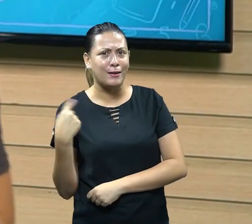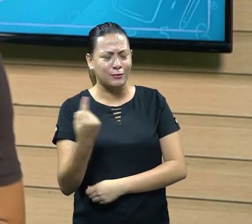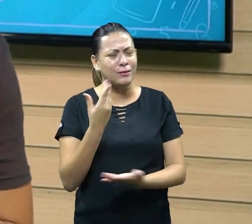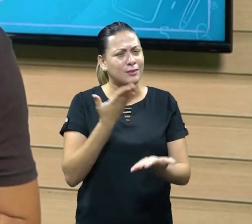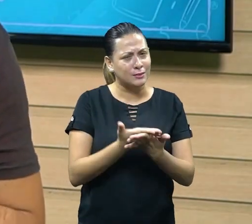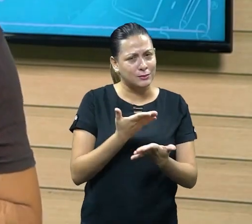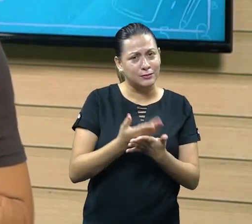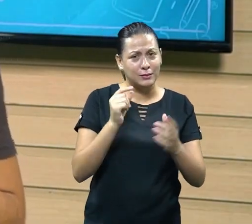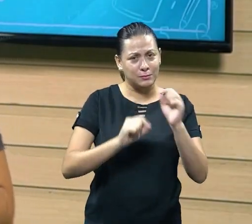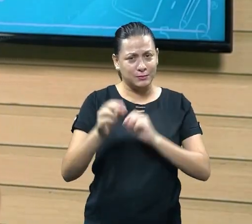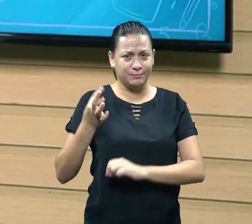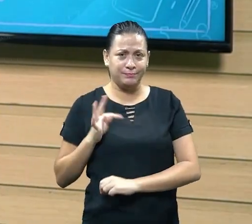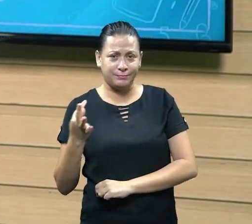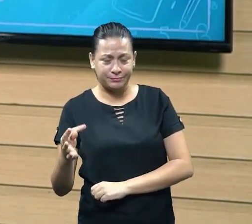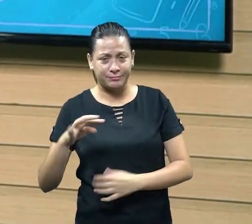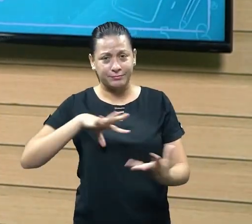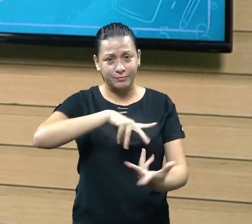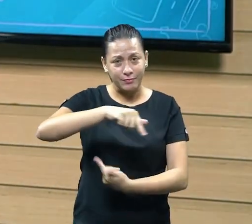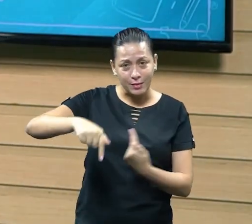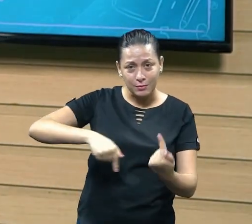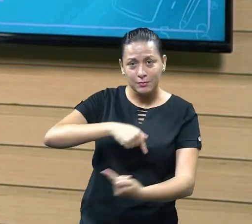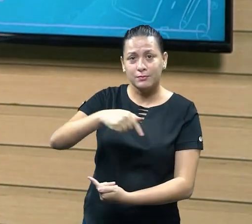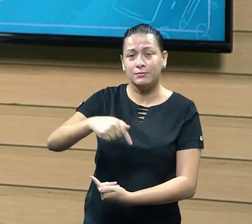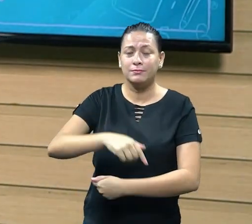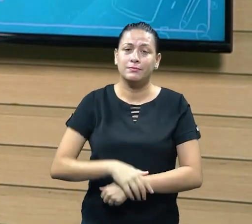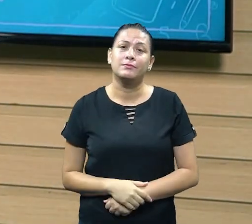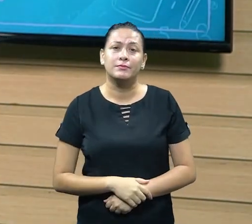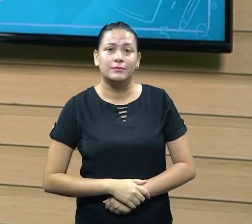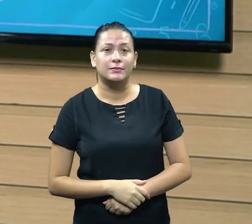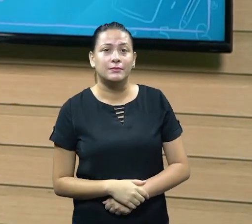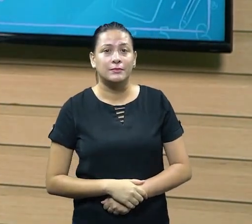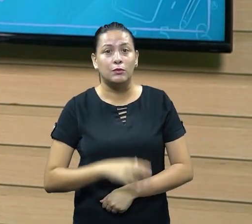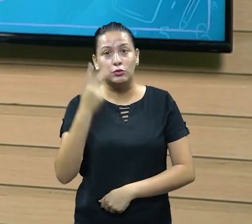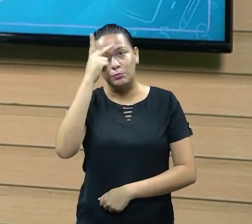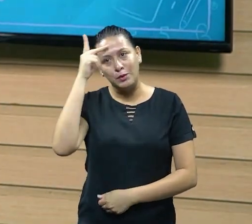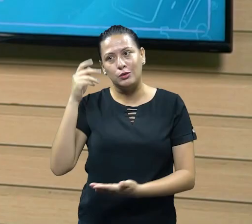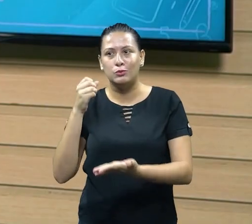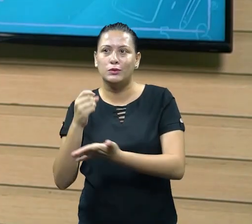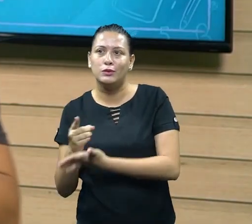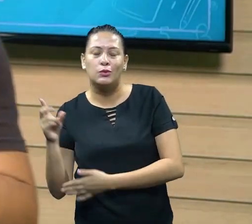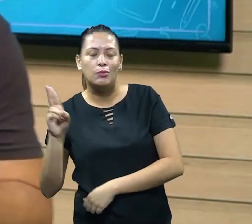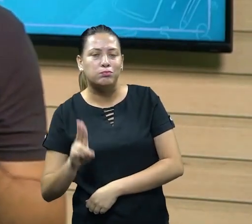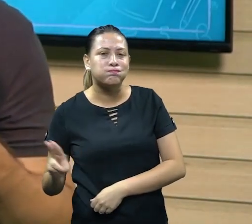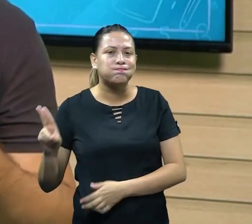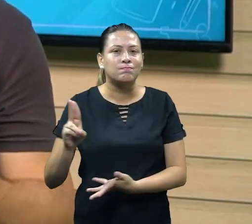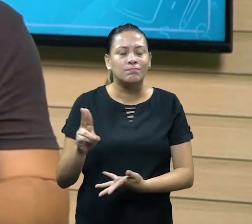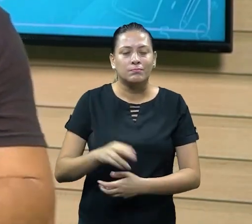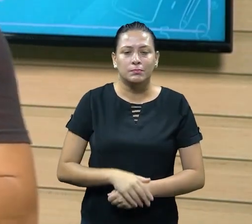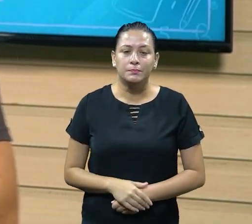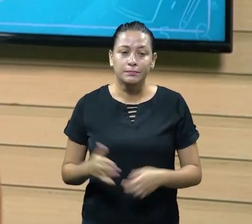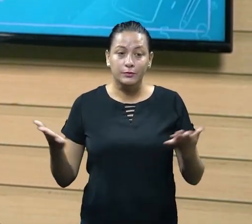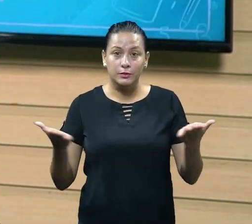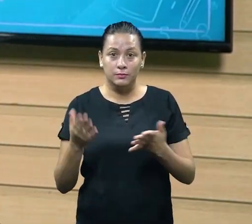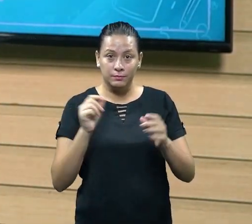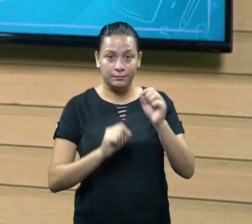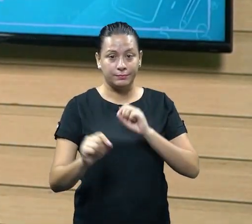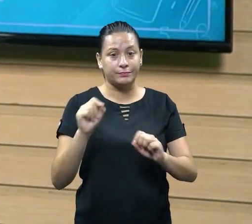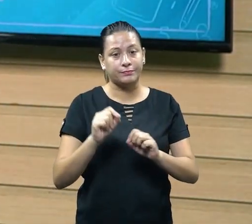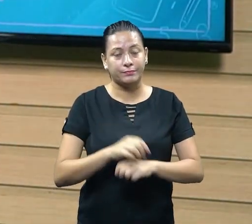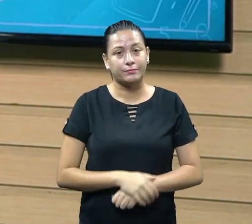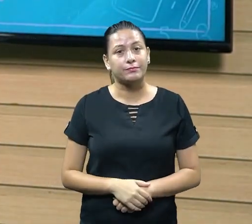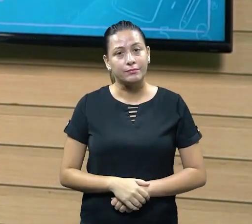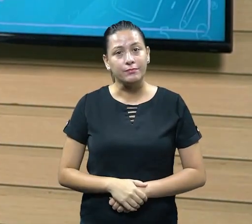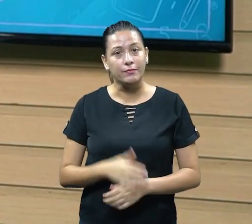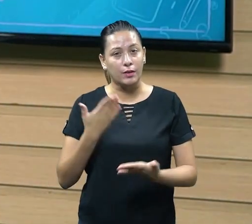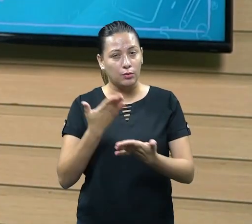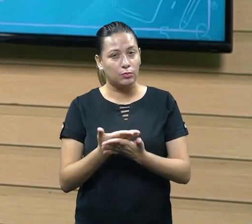de tecnologia, de globalização, de cliente, e vamos trazer algumas ilustrações que vão reforçar essa primeira parte que nós